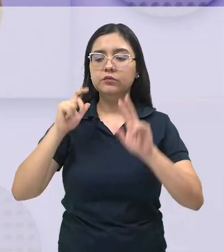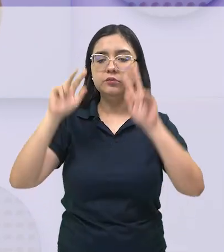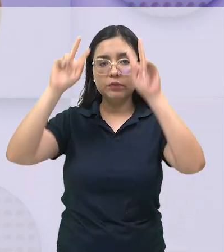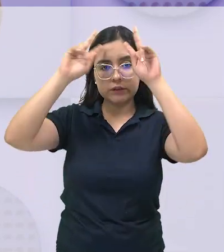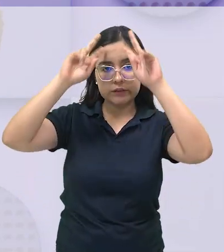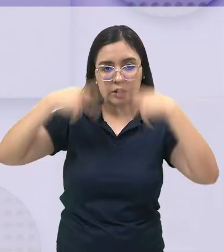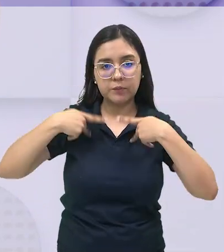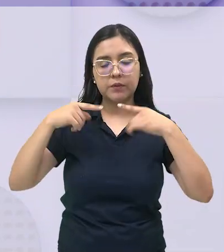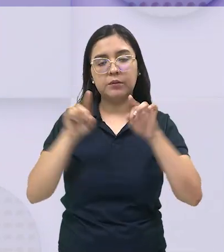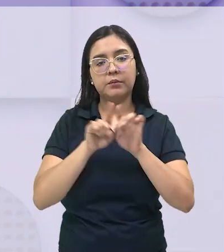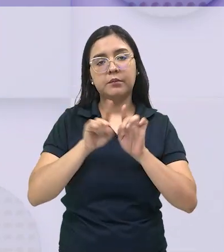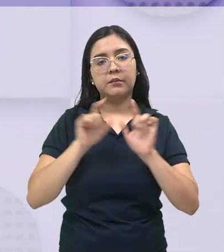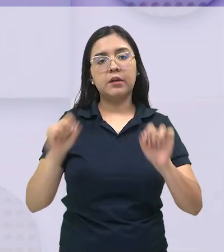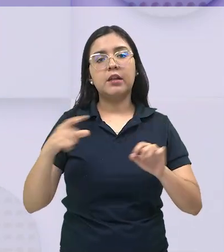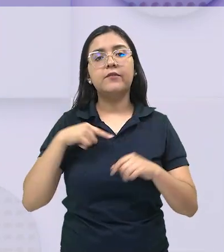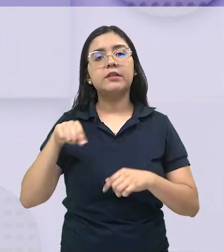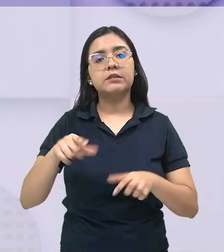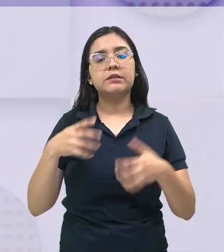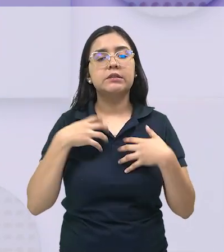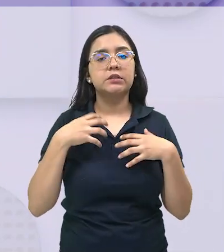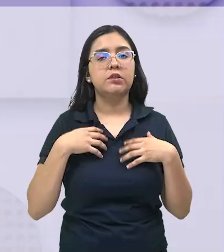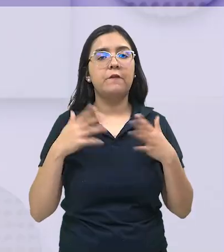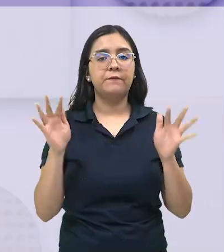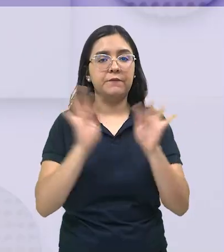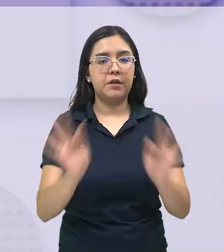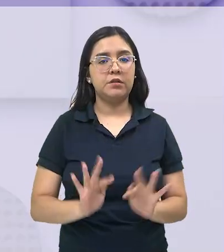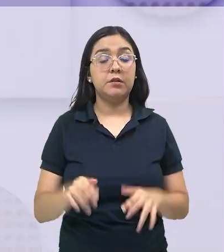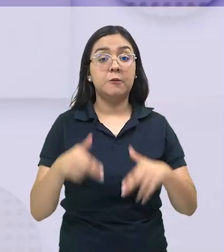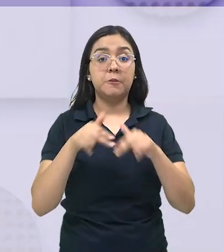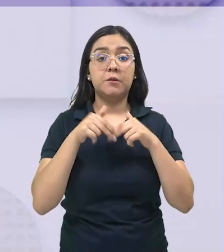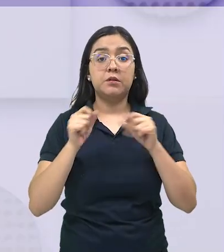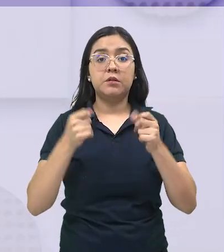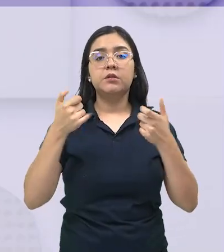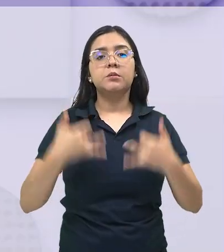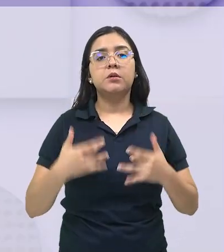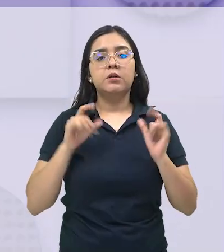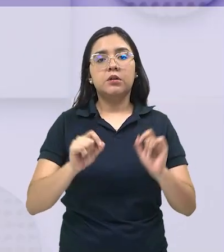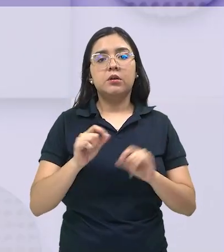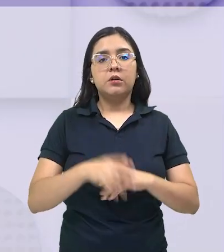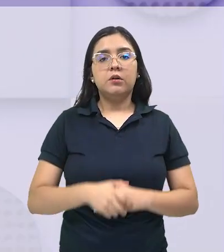humano e dá motivo para a felicidade. Por isso, quando a gente fala em